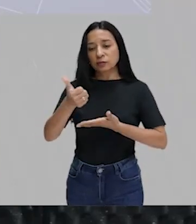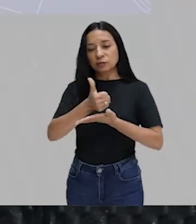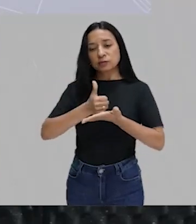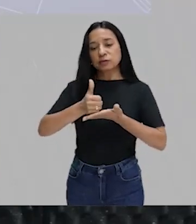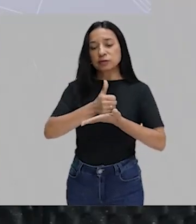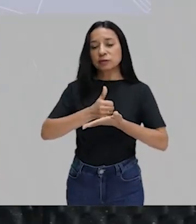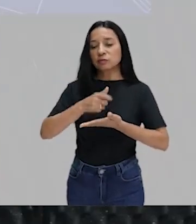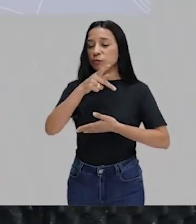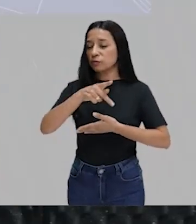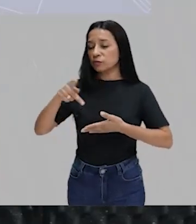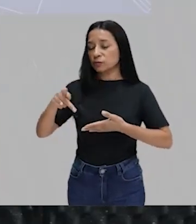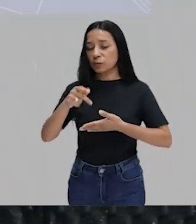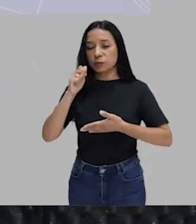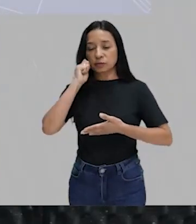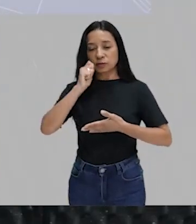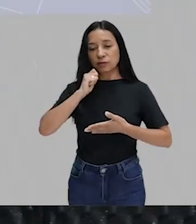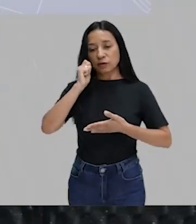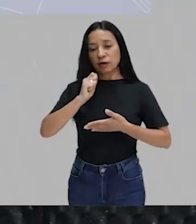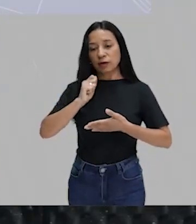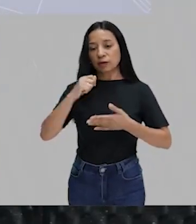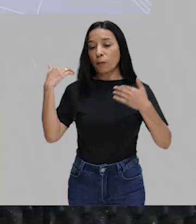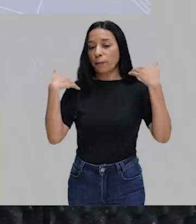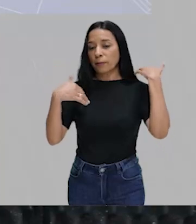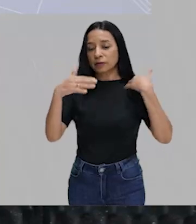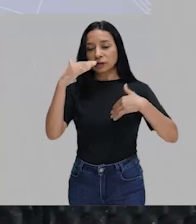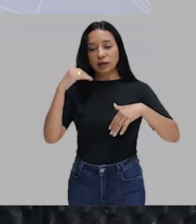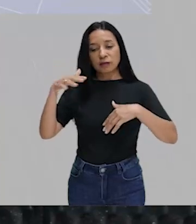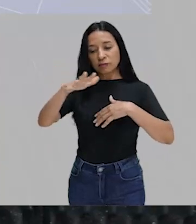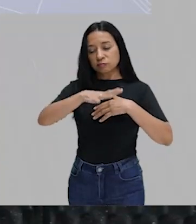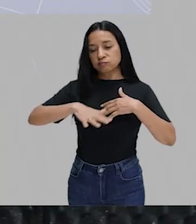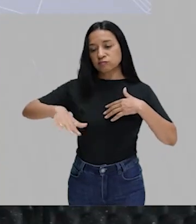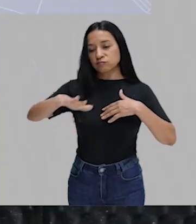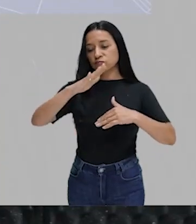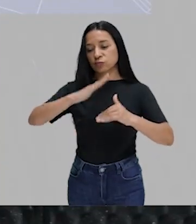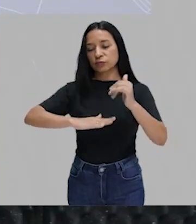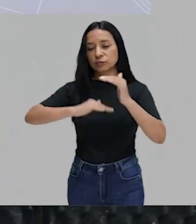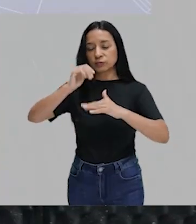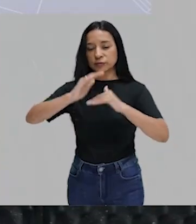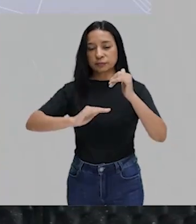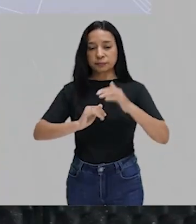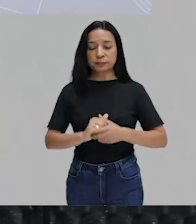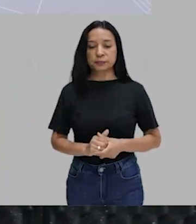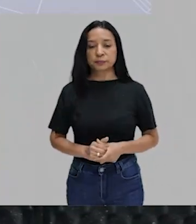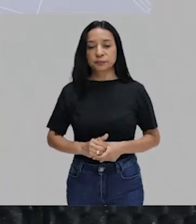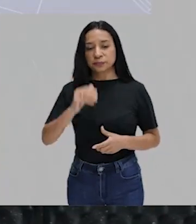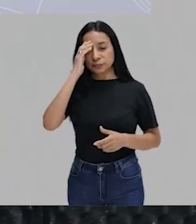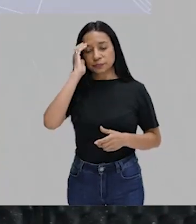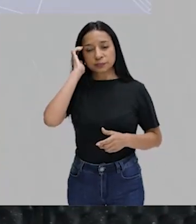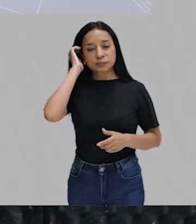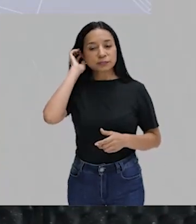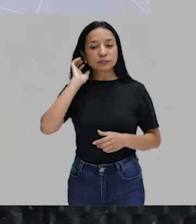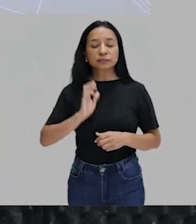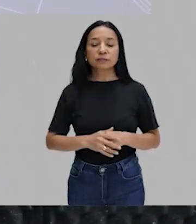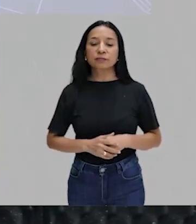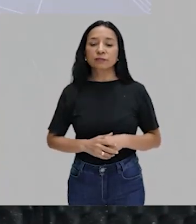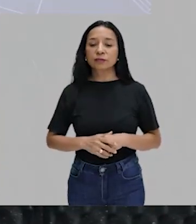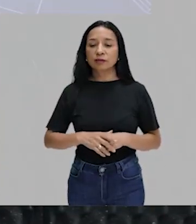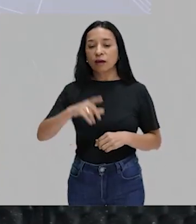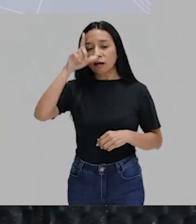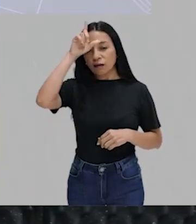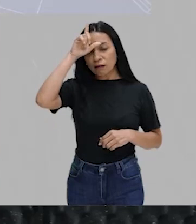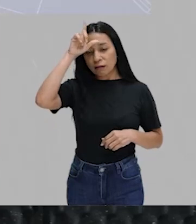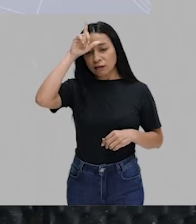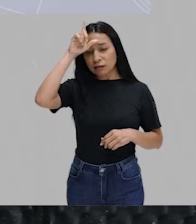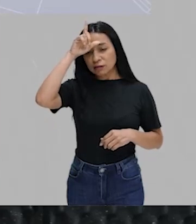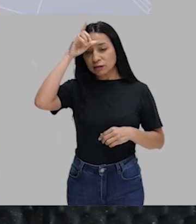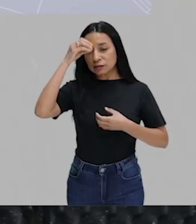escritores, professores, advogados, então eles passeavam por essas profissões. Ele é considerado o líder do